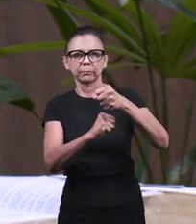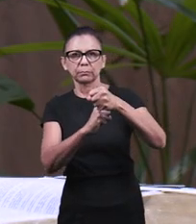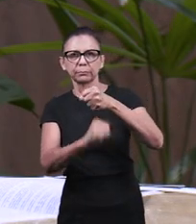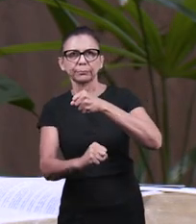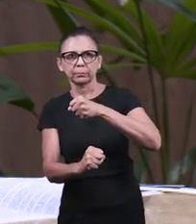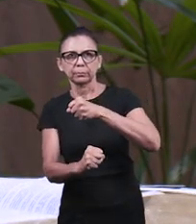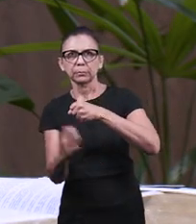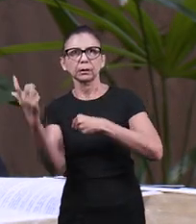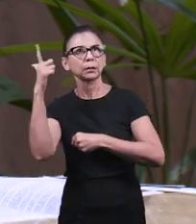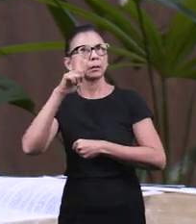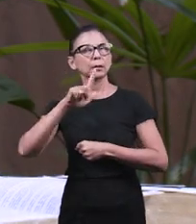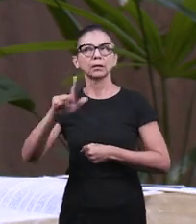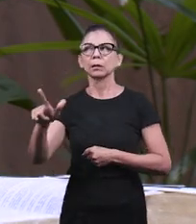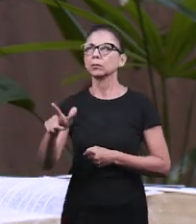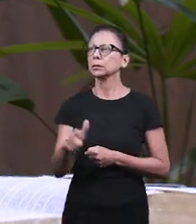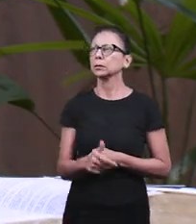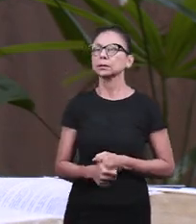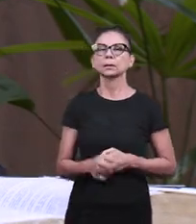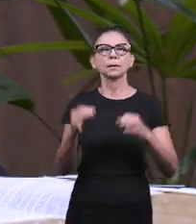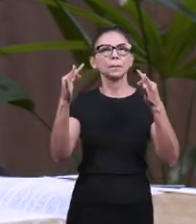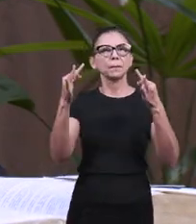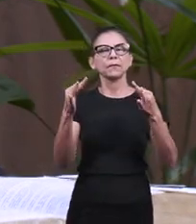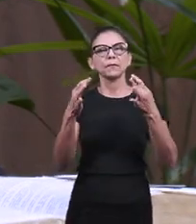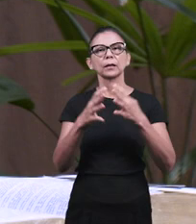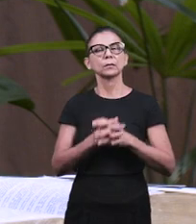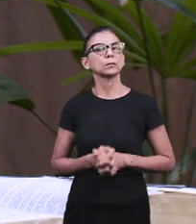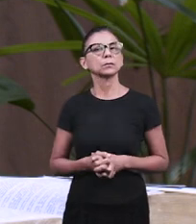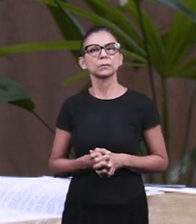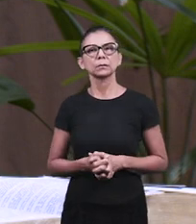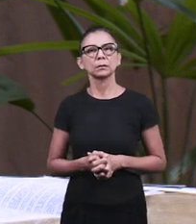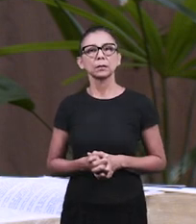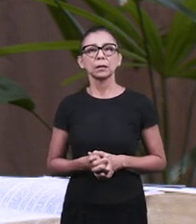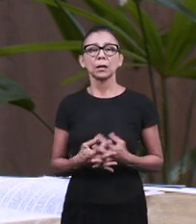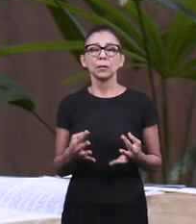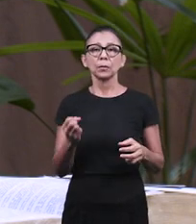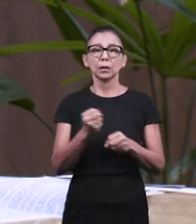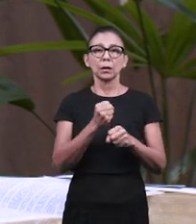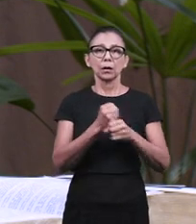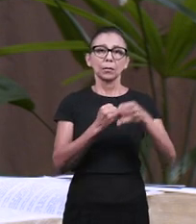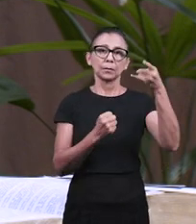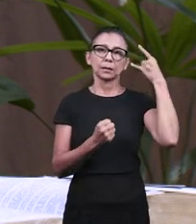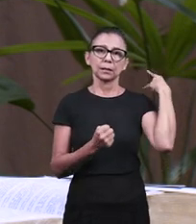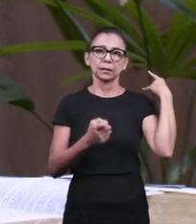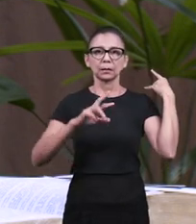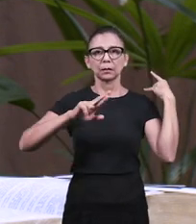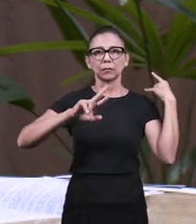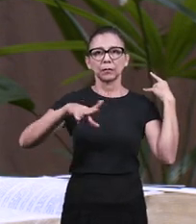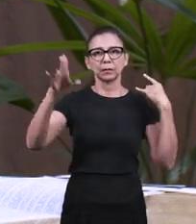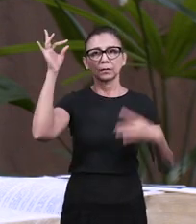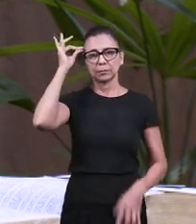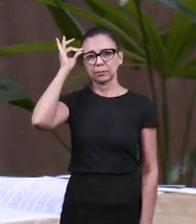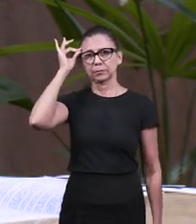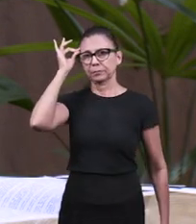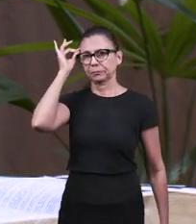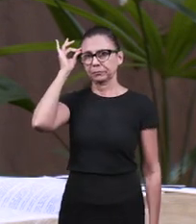e não conseguia alcançar a perfeição de jeito nenhum, porque as obras eram materiais e não espirituais.